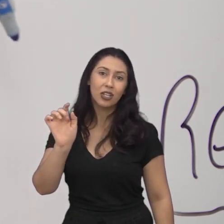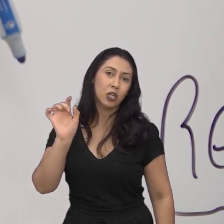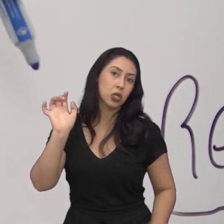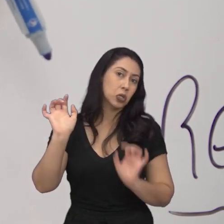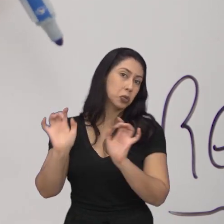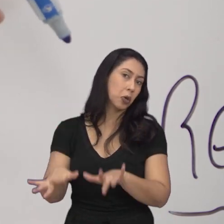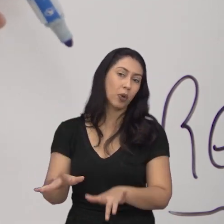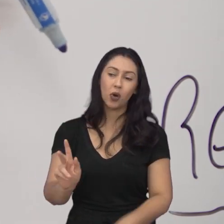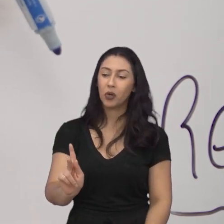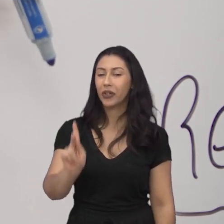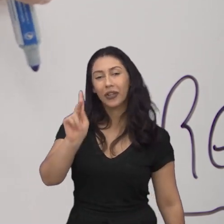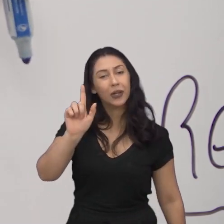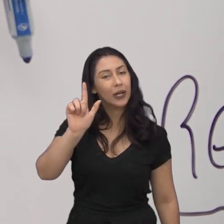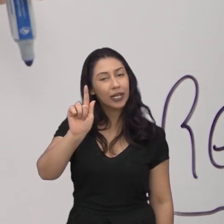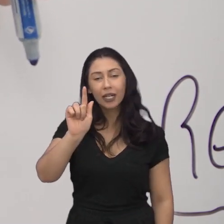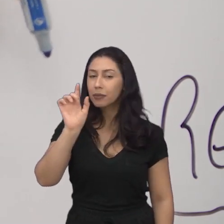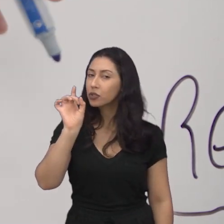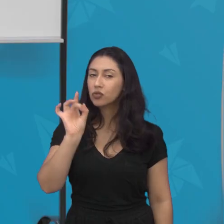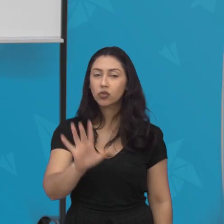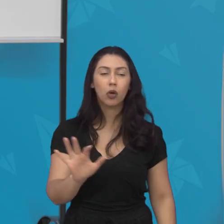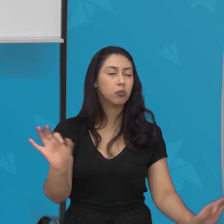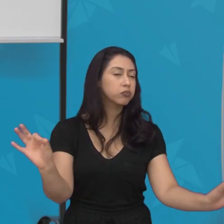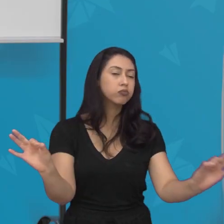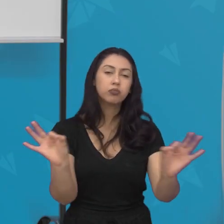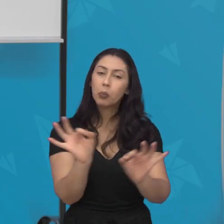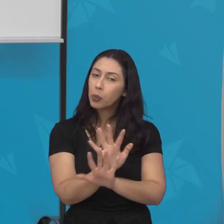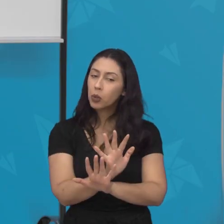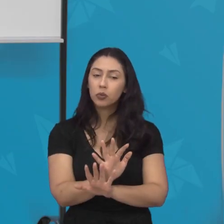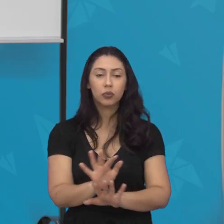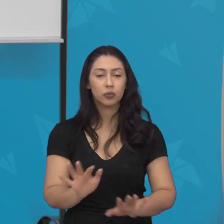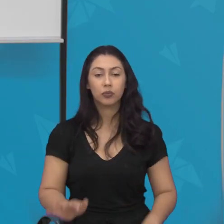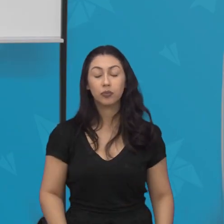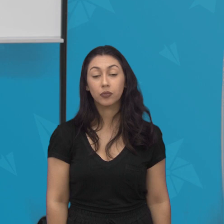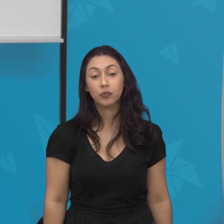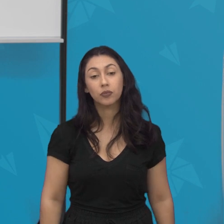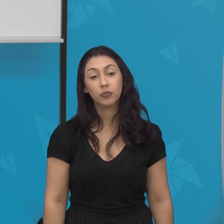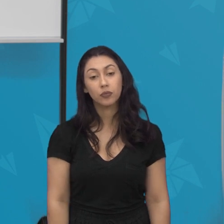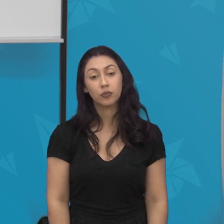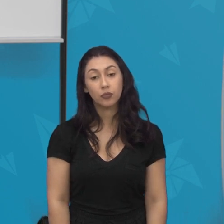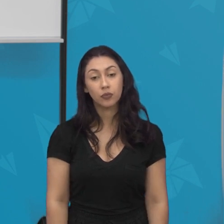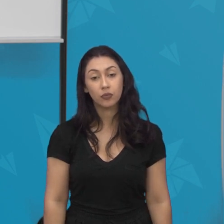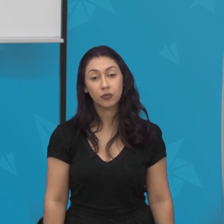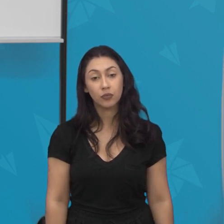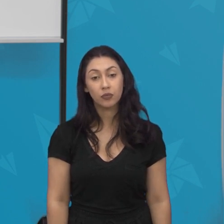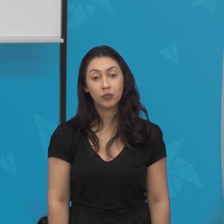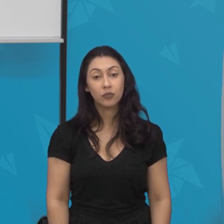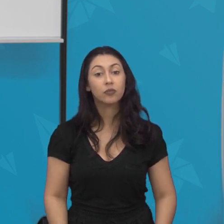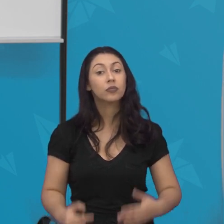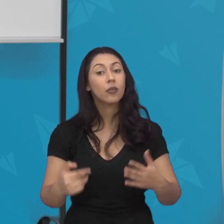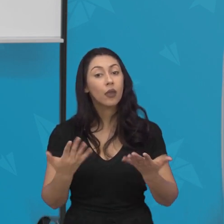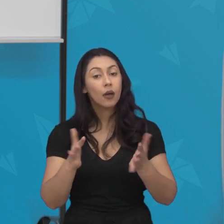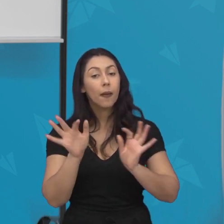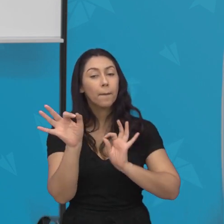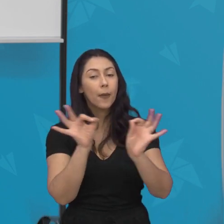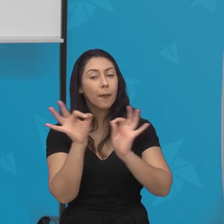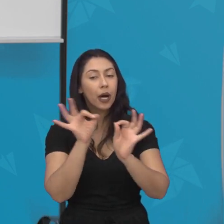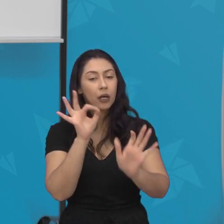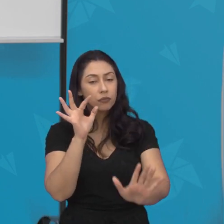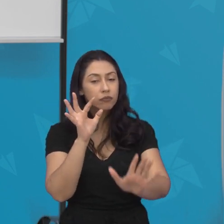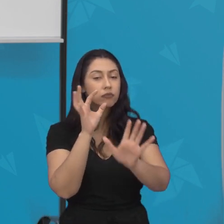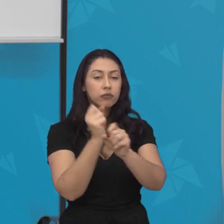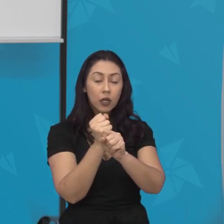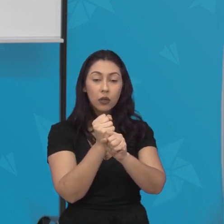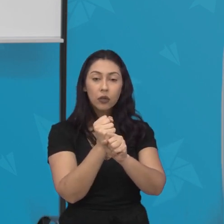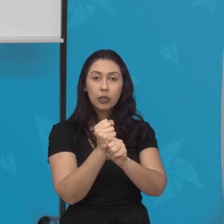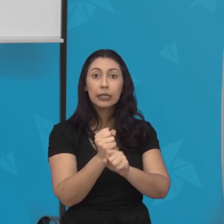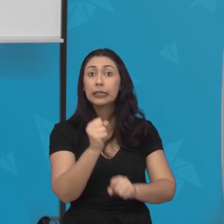sobrar os quilogramas em si, que é o que no exercício aí acaba precisando, tudo bem? Fazendo então aqui nosso cálculo aqui,